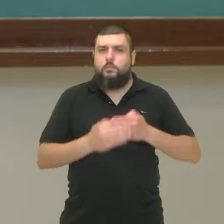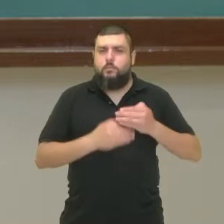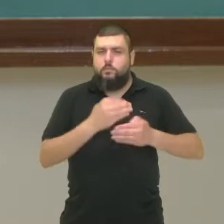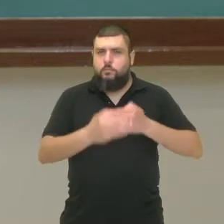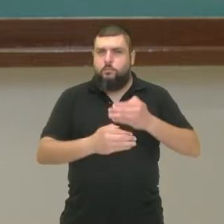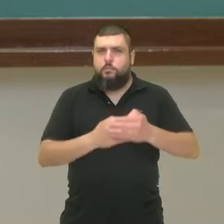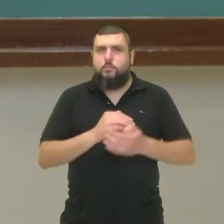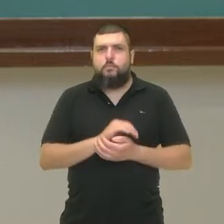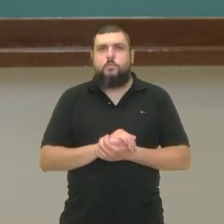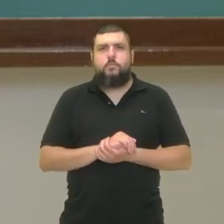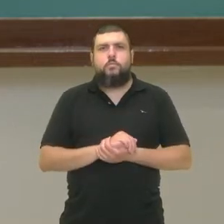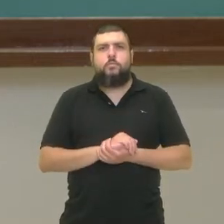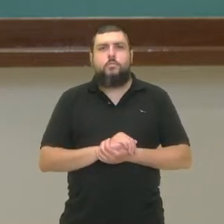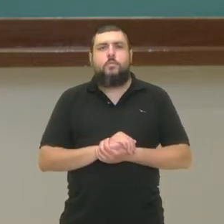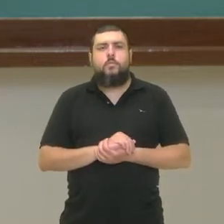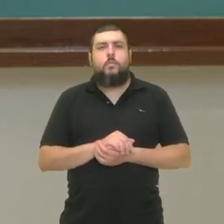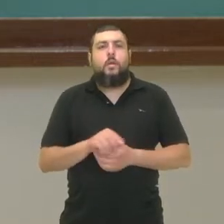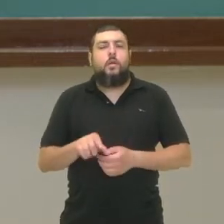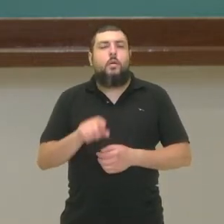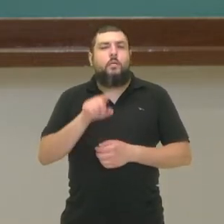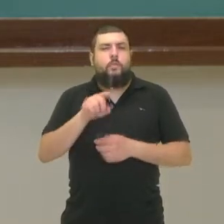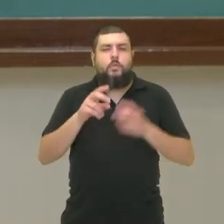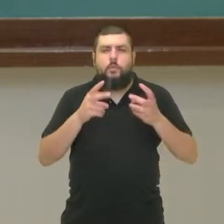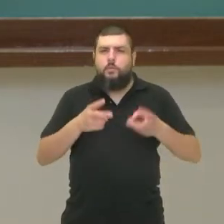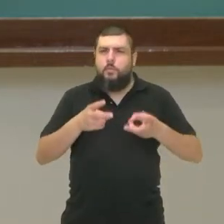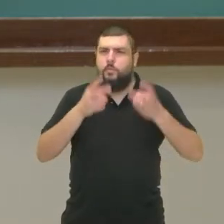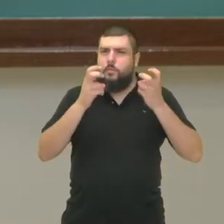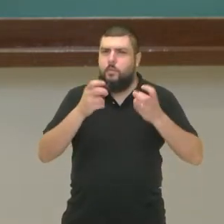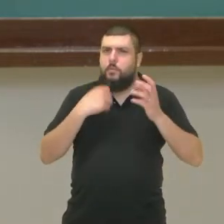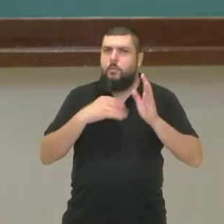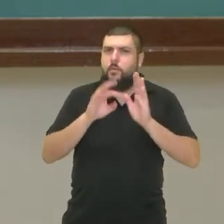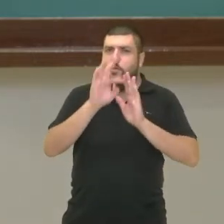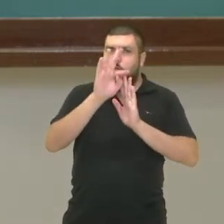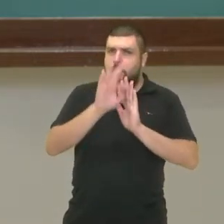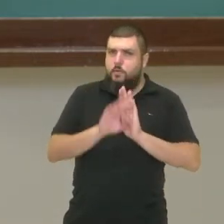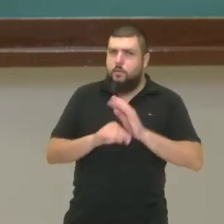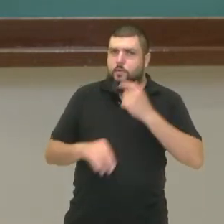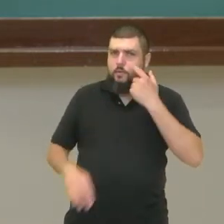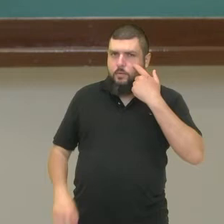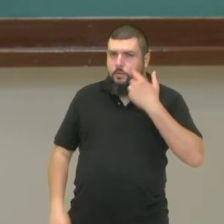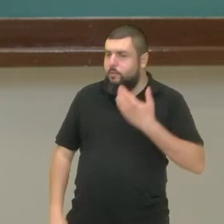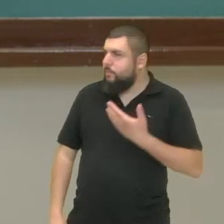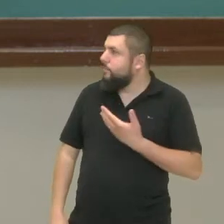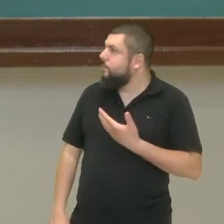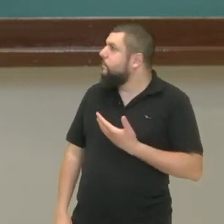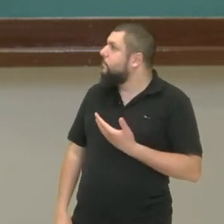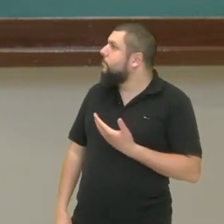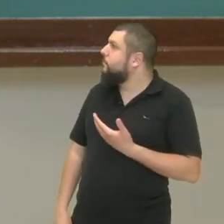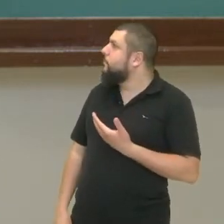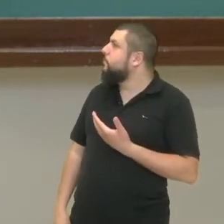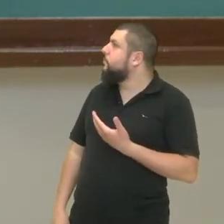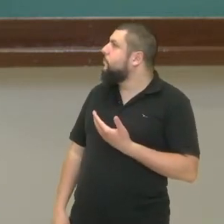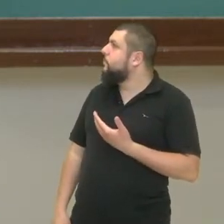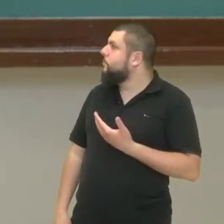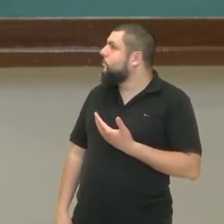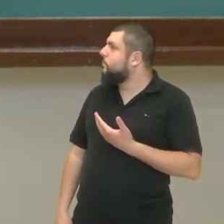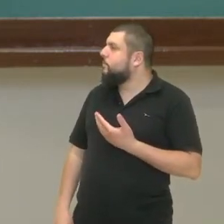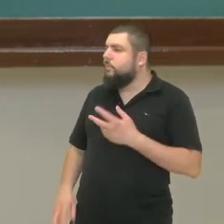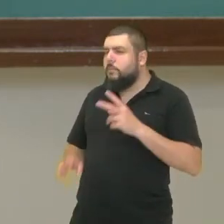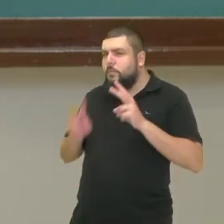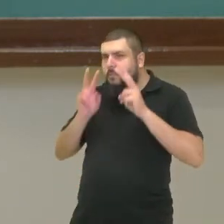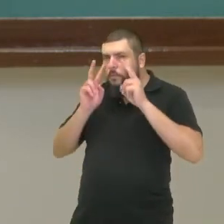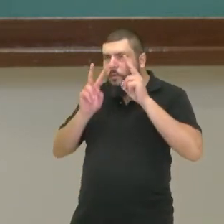que eu quero? Que você considere o texto motivador 3, esse aqui que a gente explicou, do gráfico da utilização da